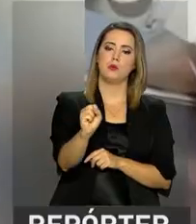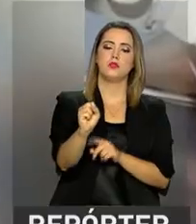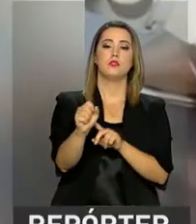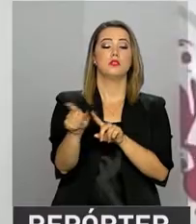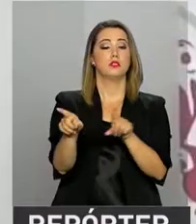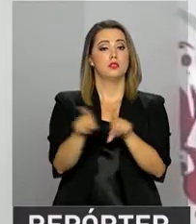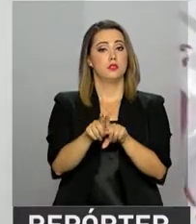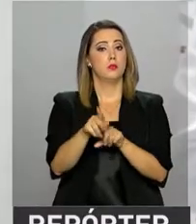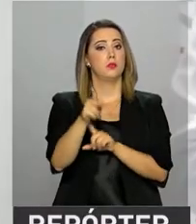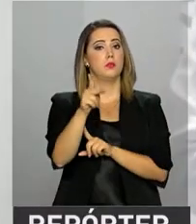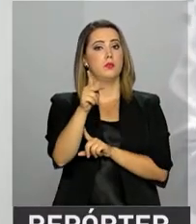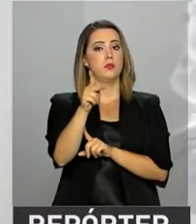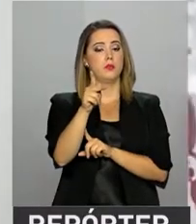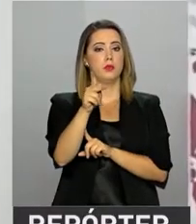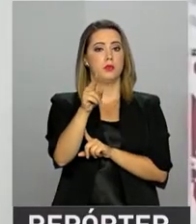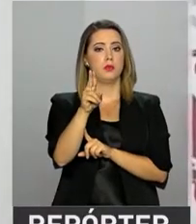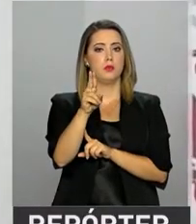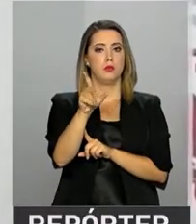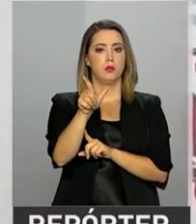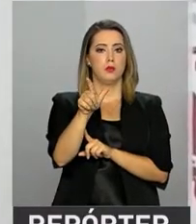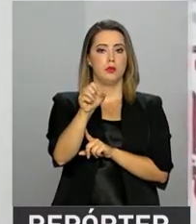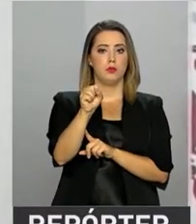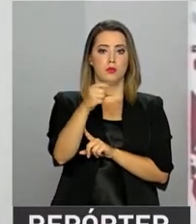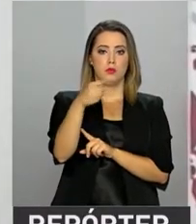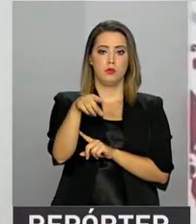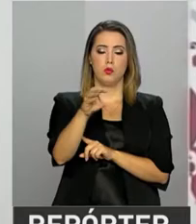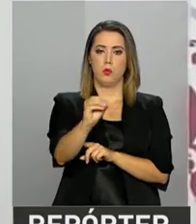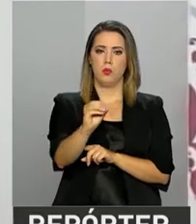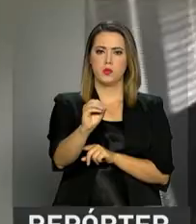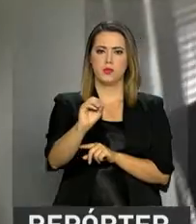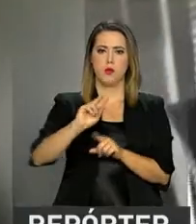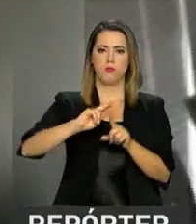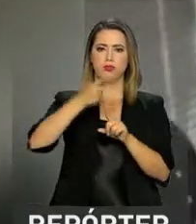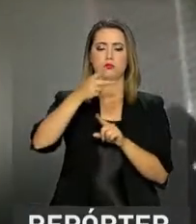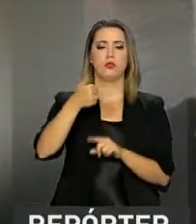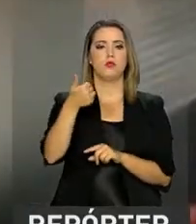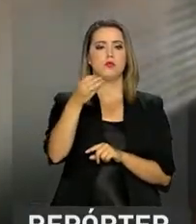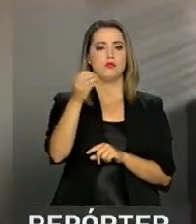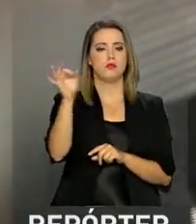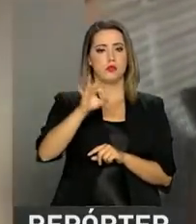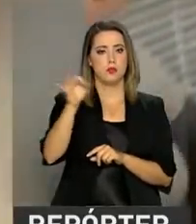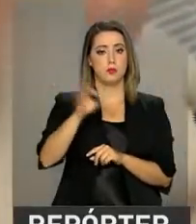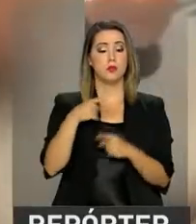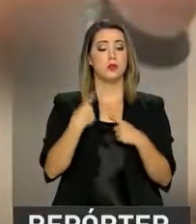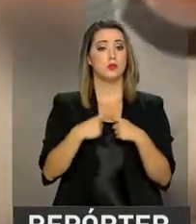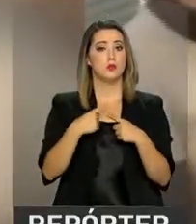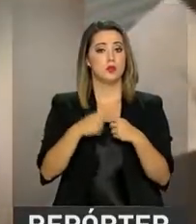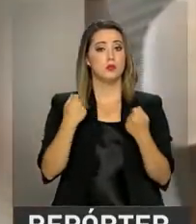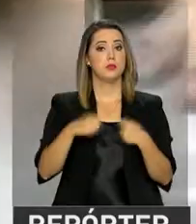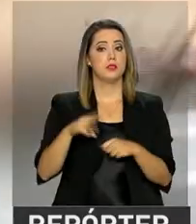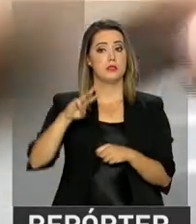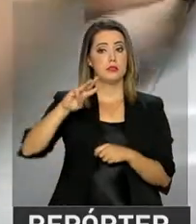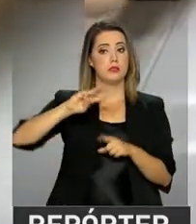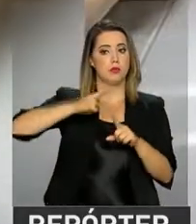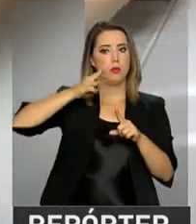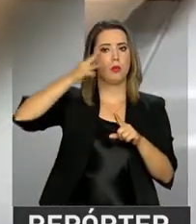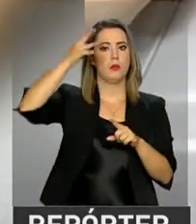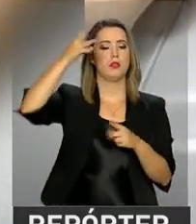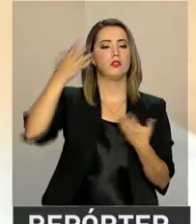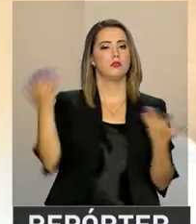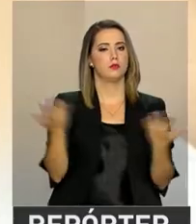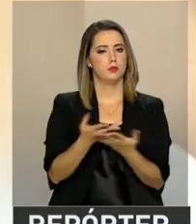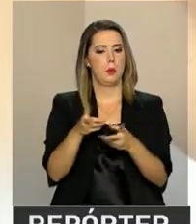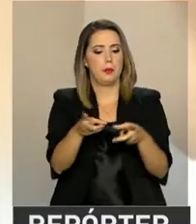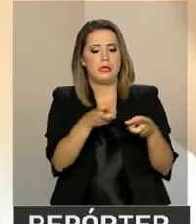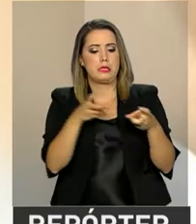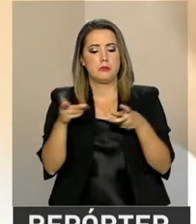em média o reajuste foi de 100% com isso a expectativa é que triplique o número de procedimentos que são feitos para